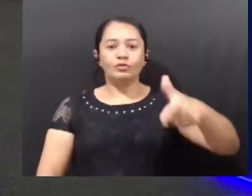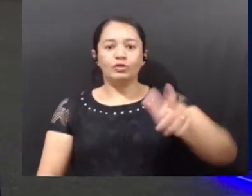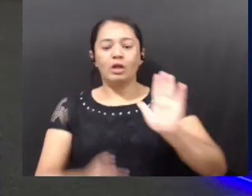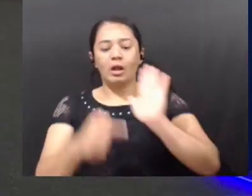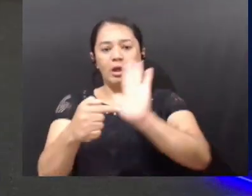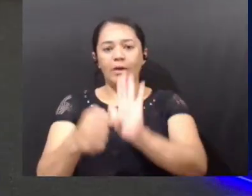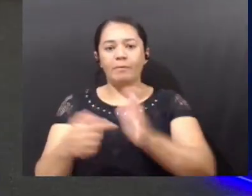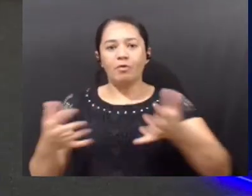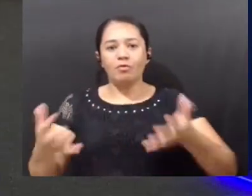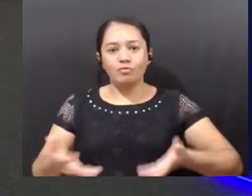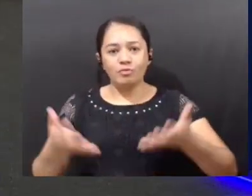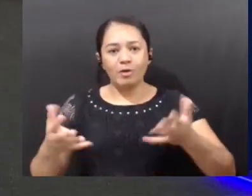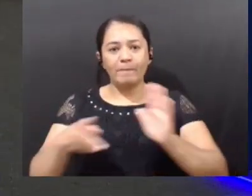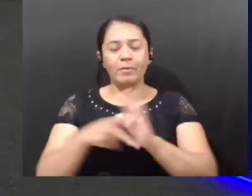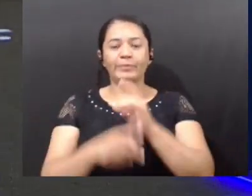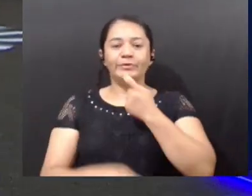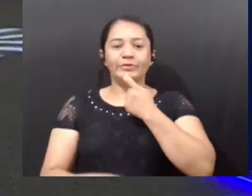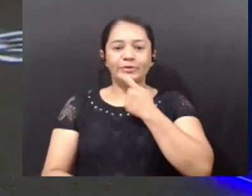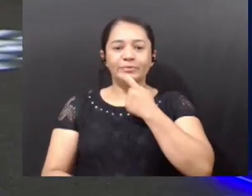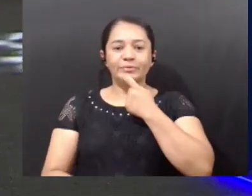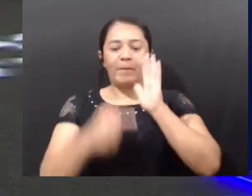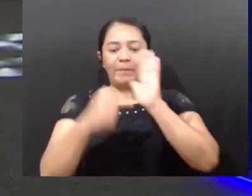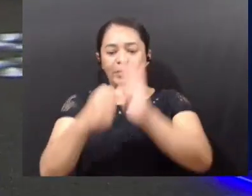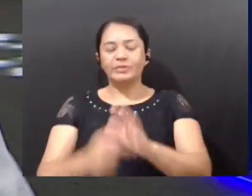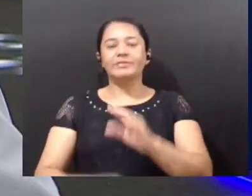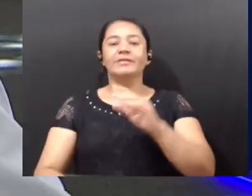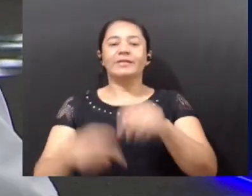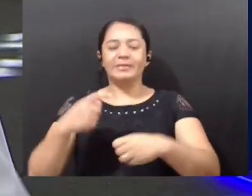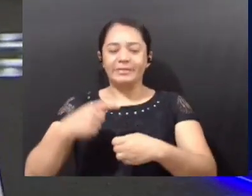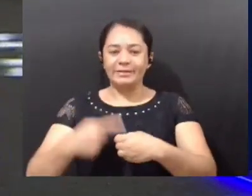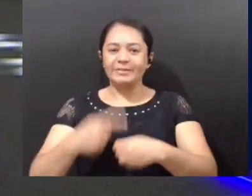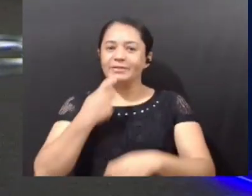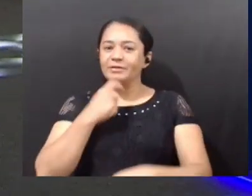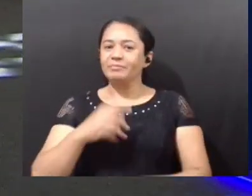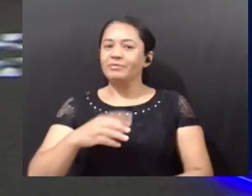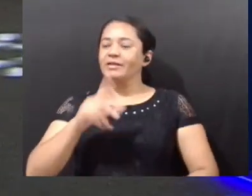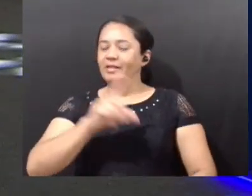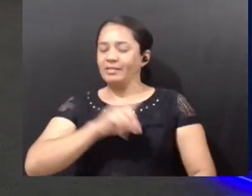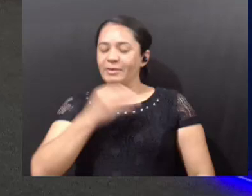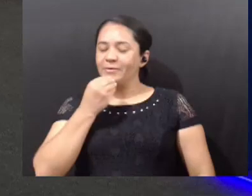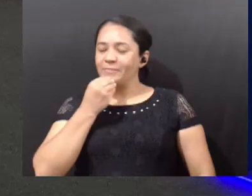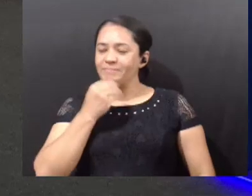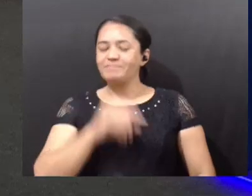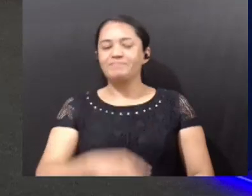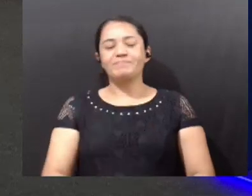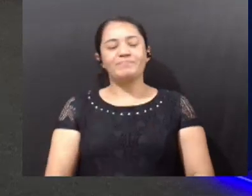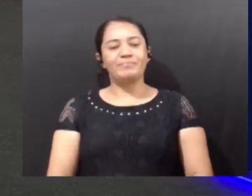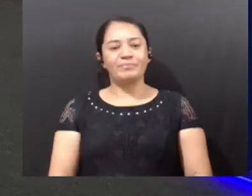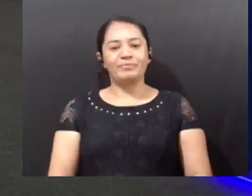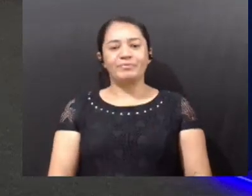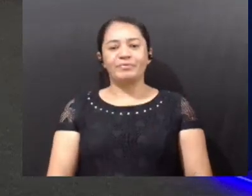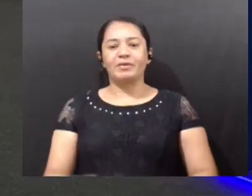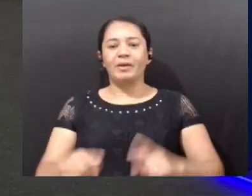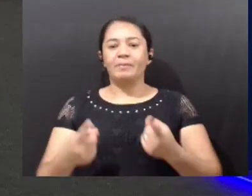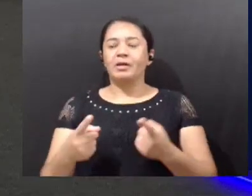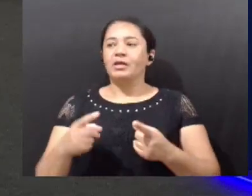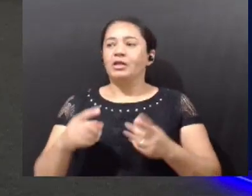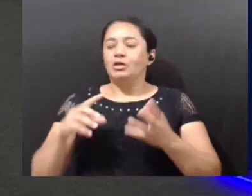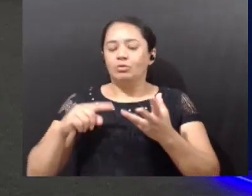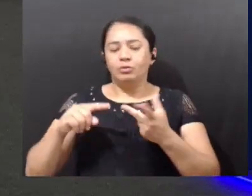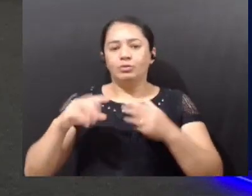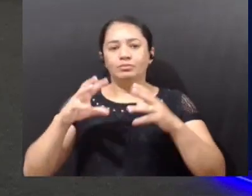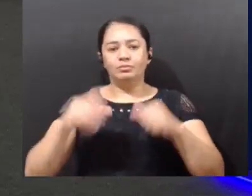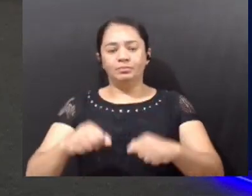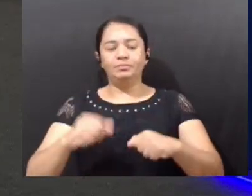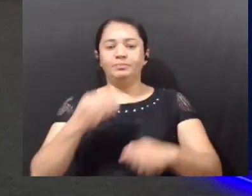mostra que a cidade tem oportunidade para muitos. Esse é o nosso recado. Apesar de todas essas oportunidades, a gente sabe que ainda